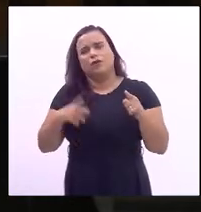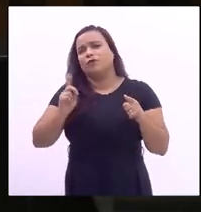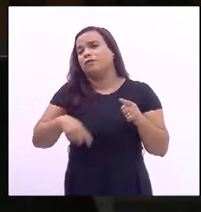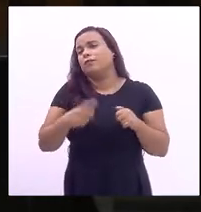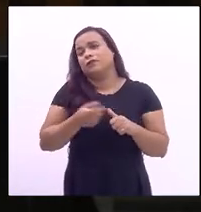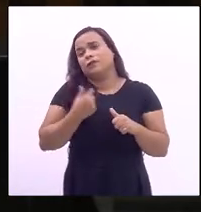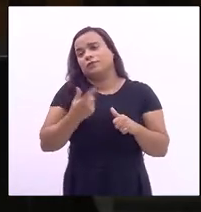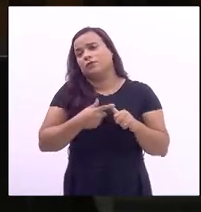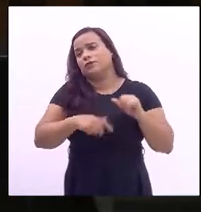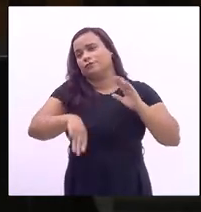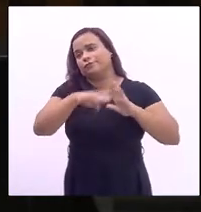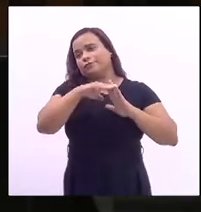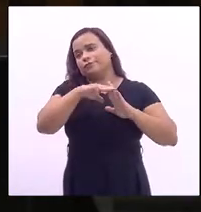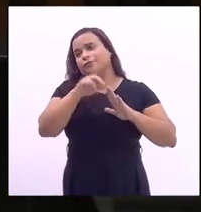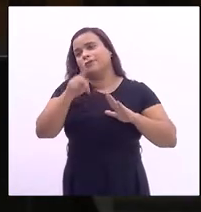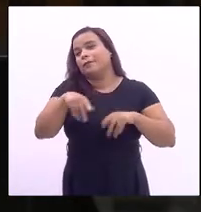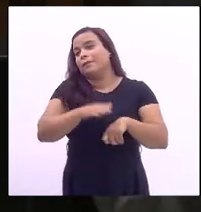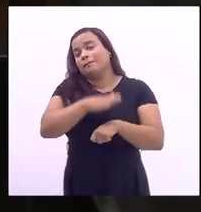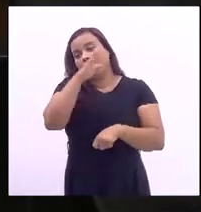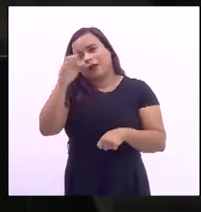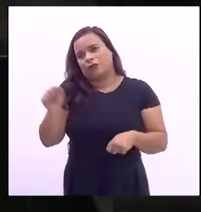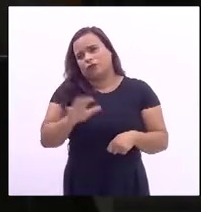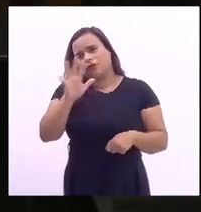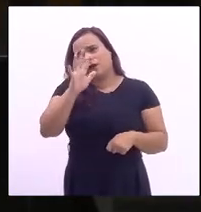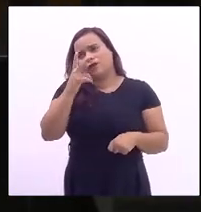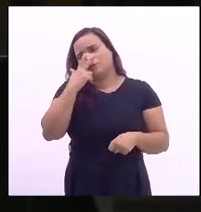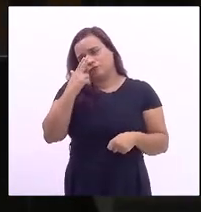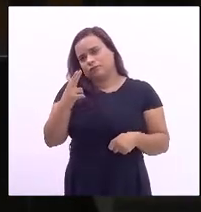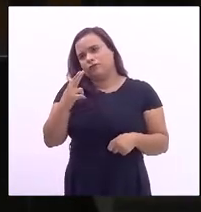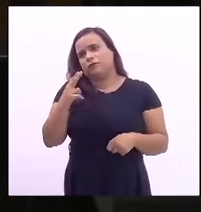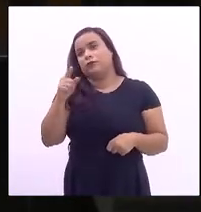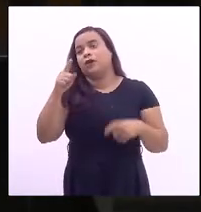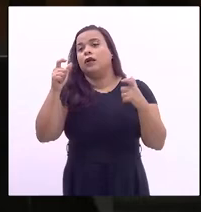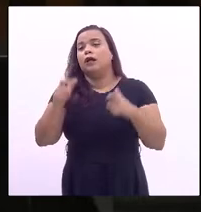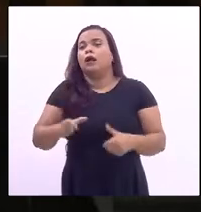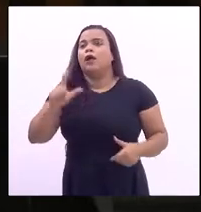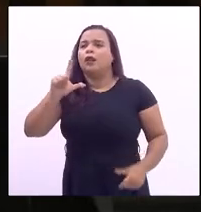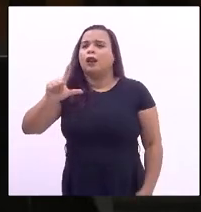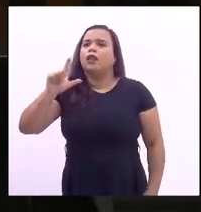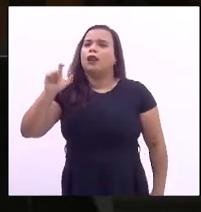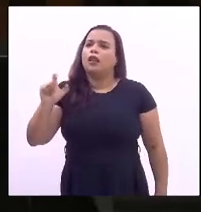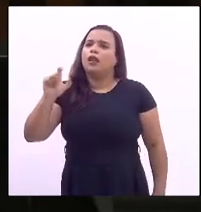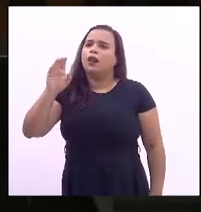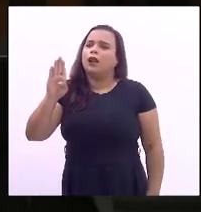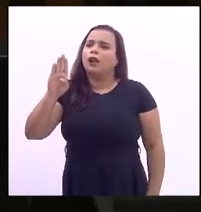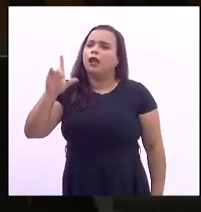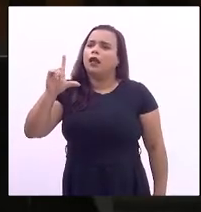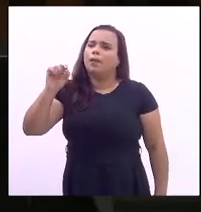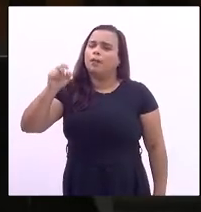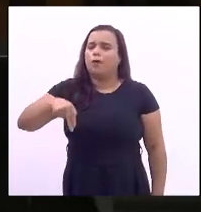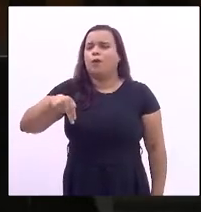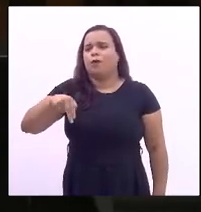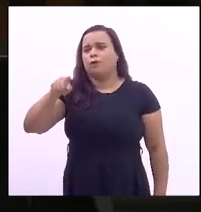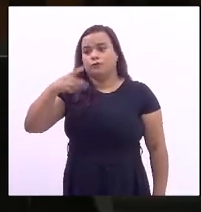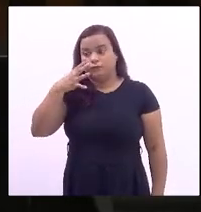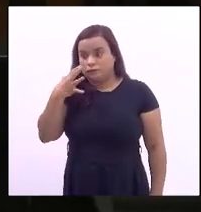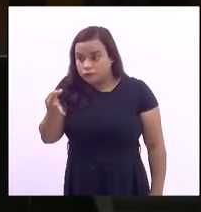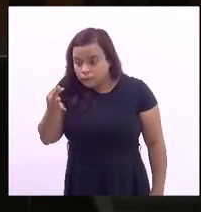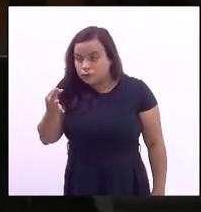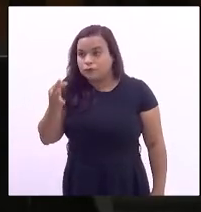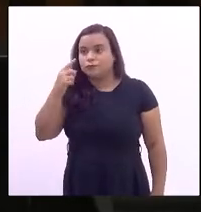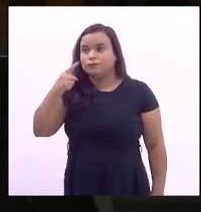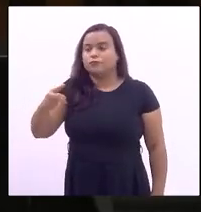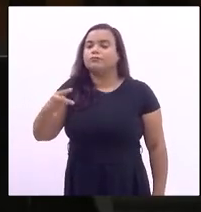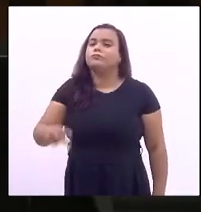lista Provavelmente o mais valioso está localizado no Leblon e me chama logo a atenção disso eu estou